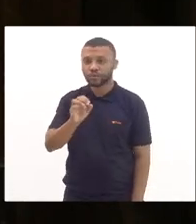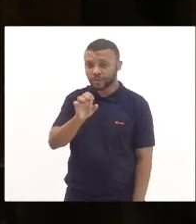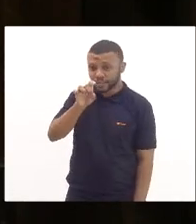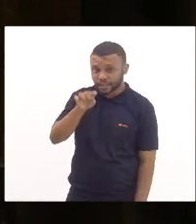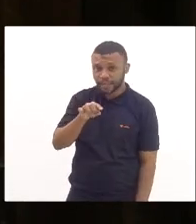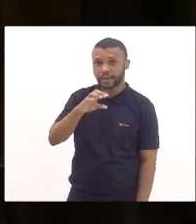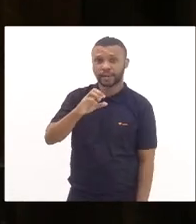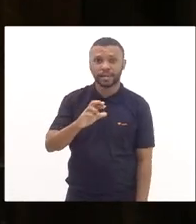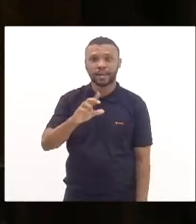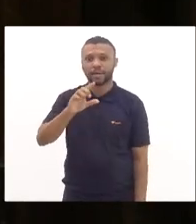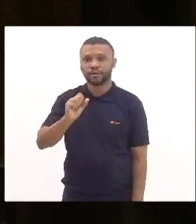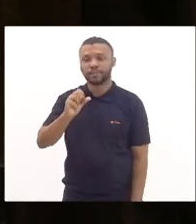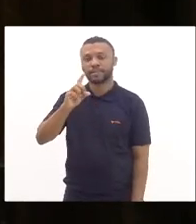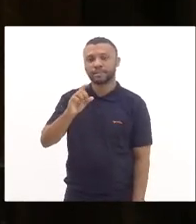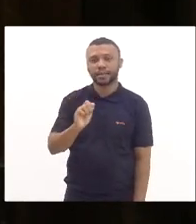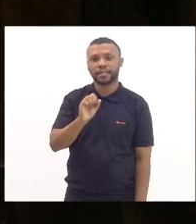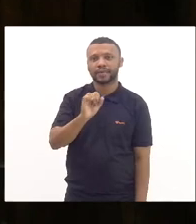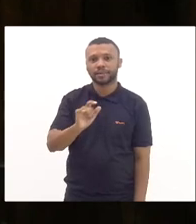Silva Vieira,